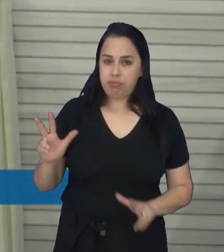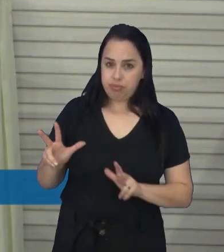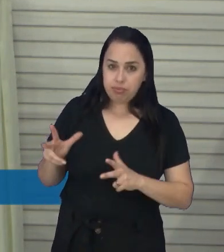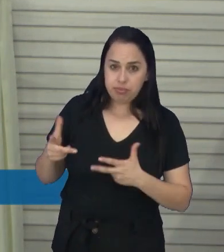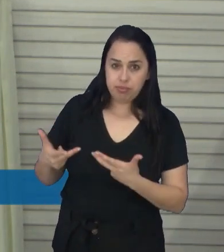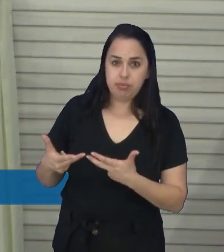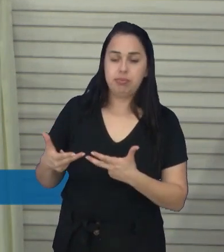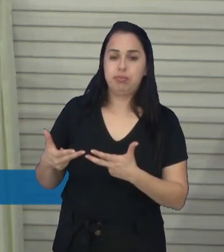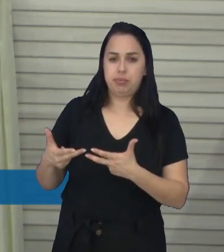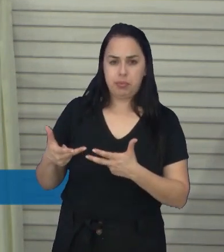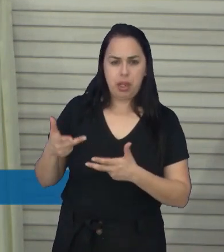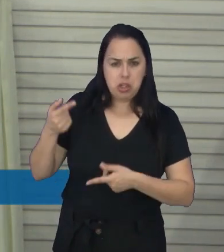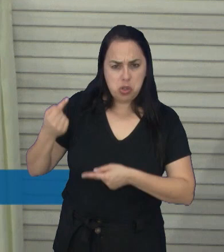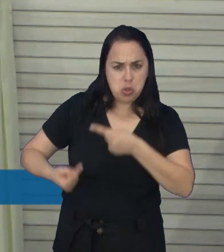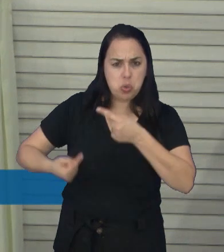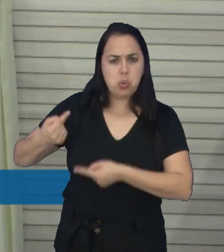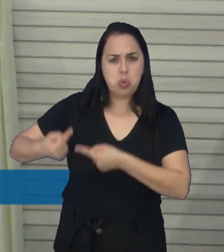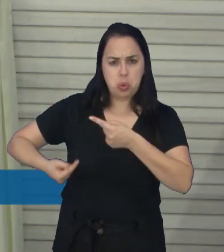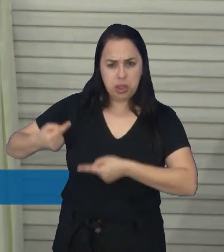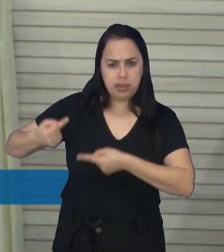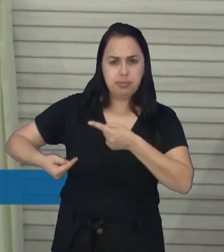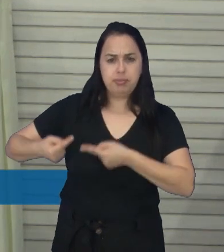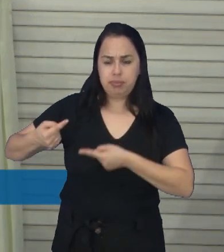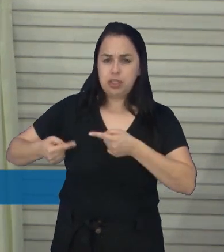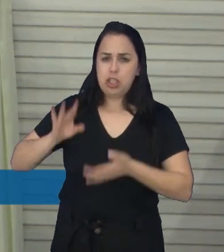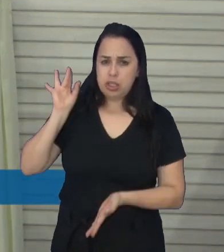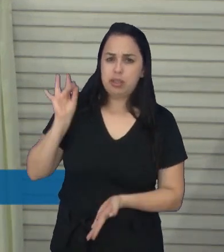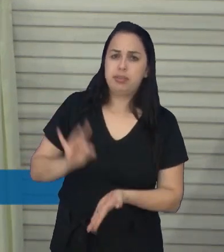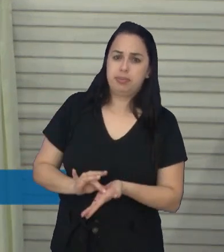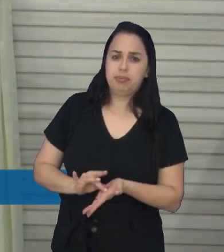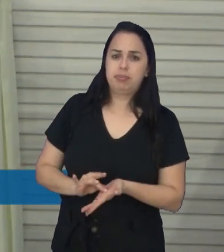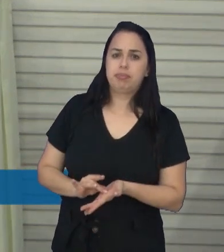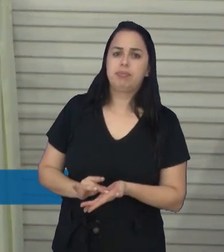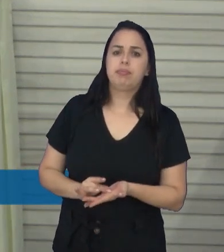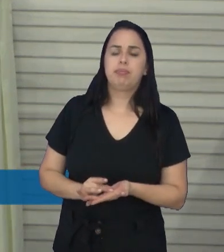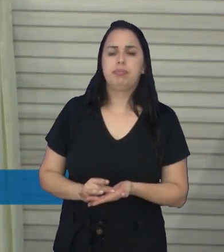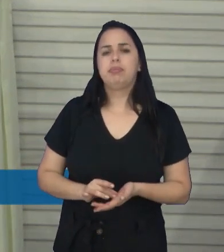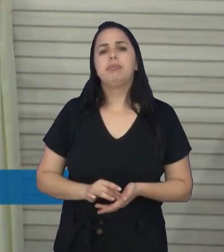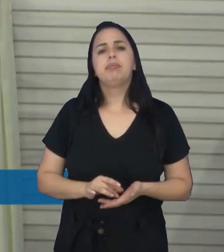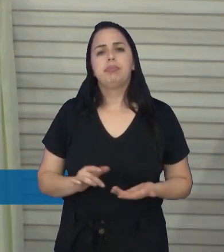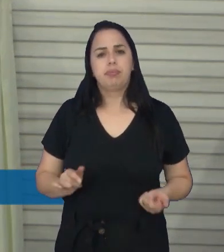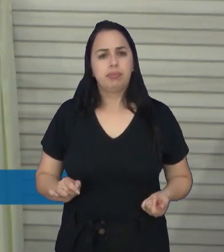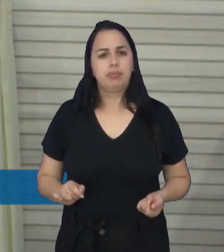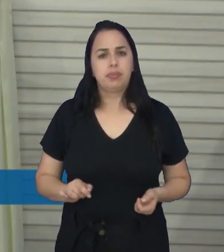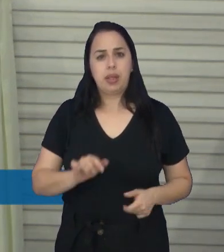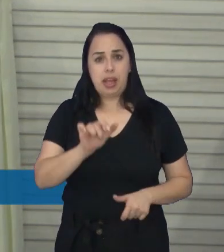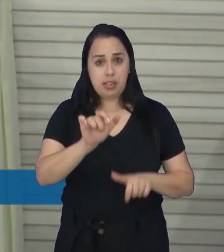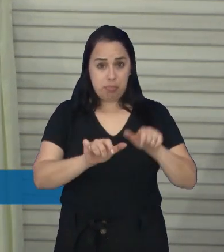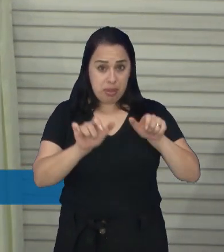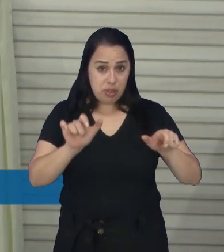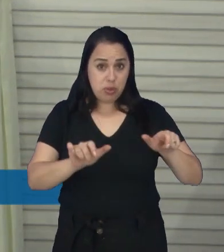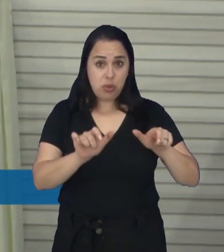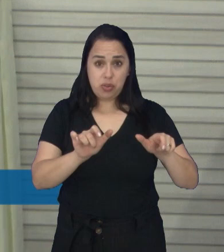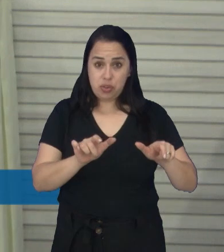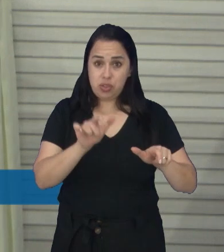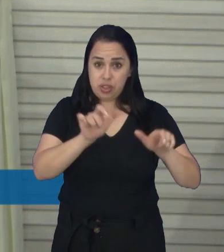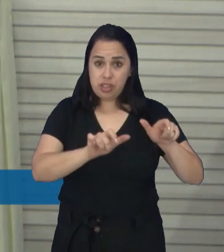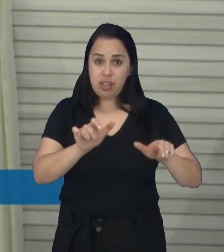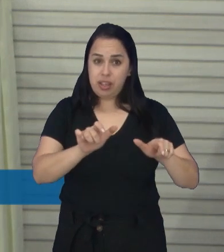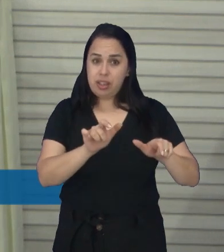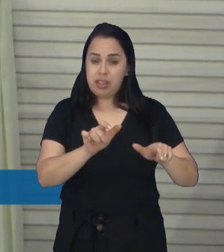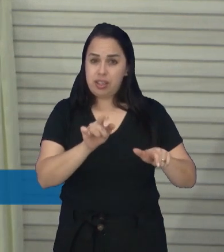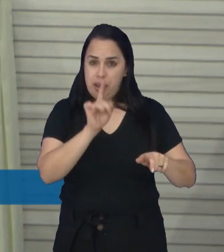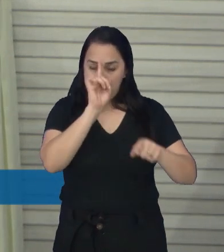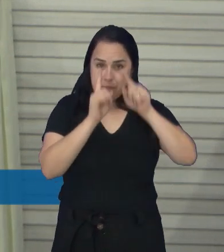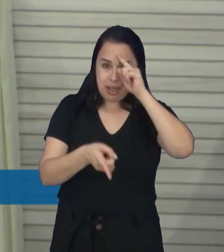câmera se debrusse nesse debate e realmente coloque as pessoas que faz essa cidade andar no seu devido lugar